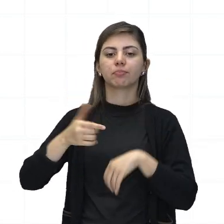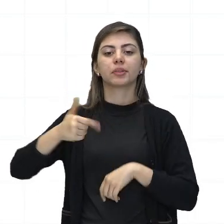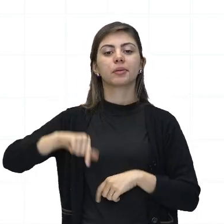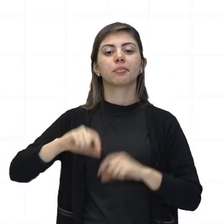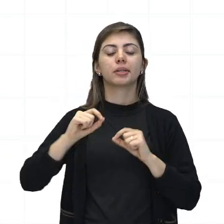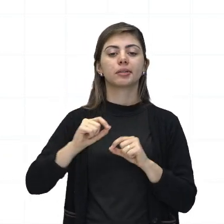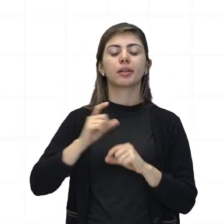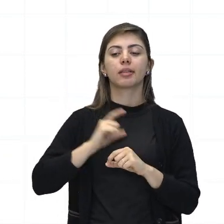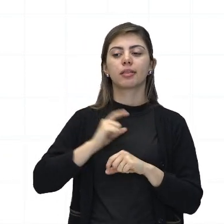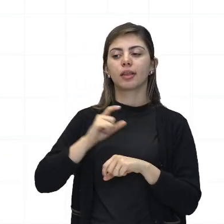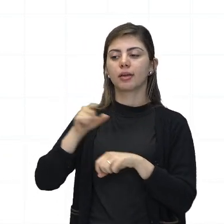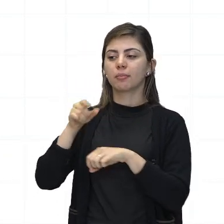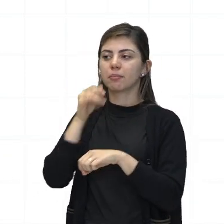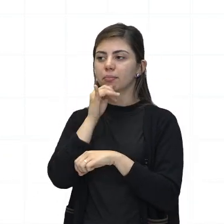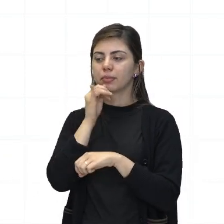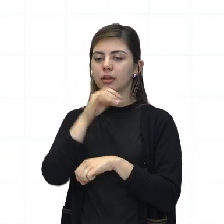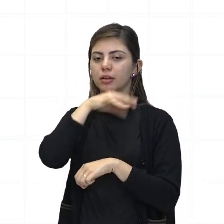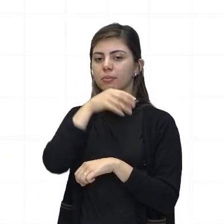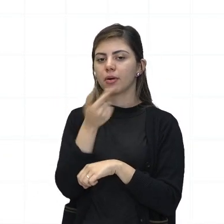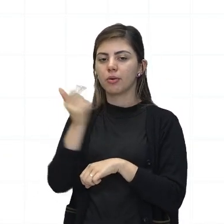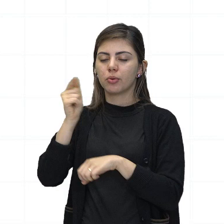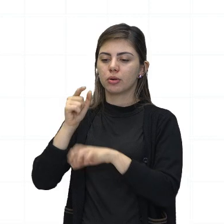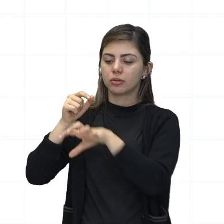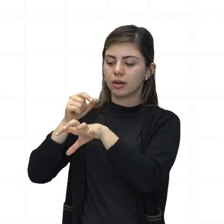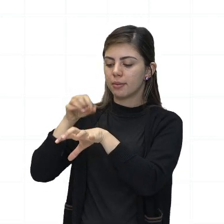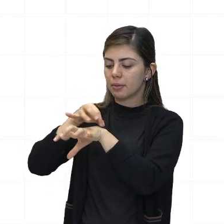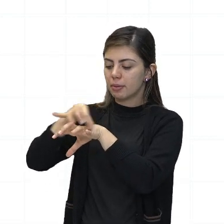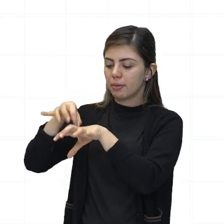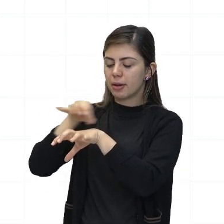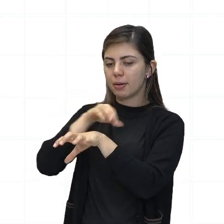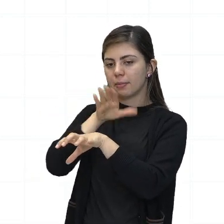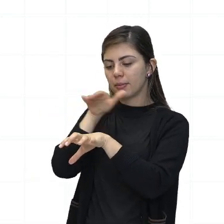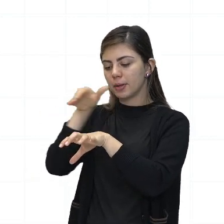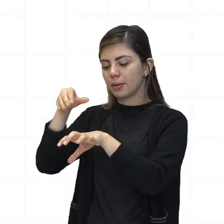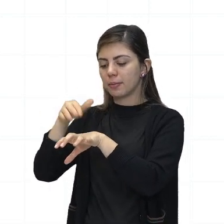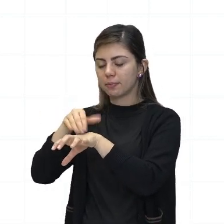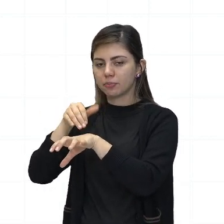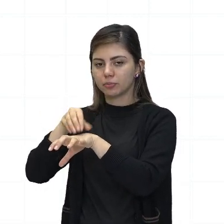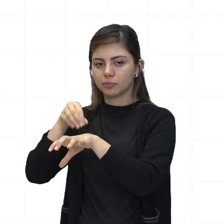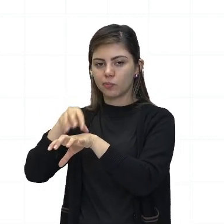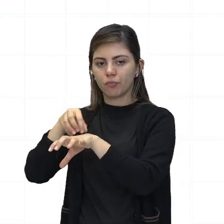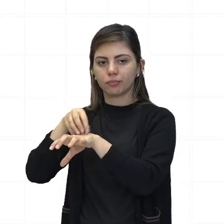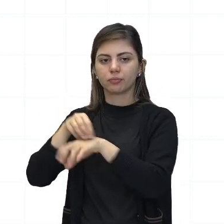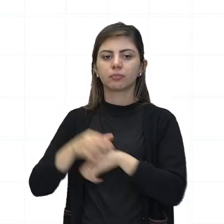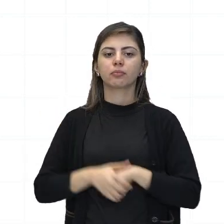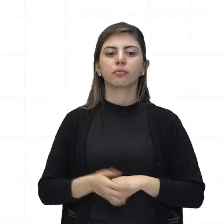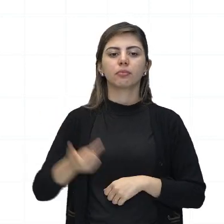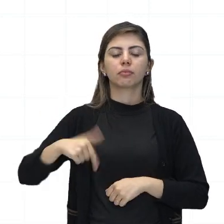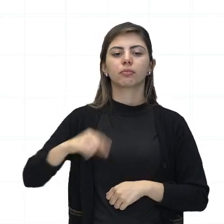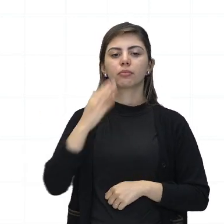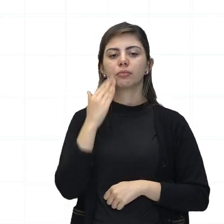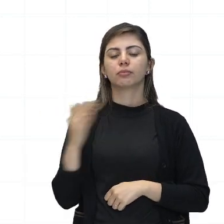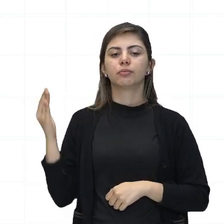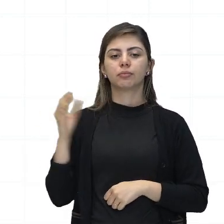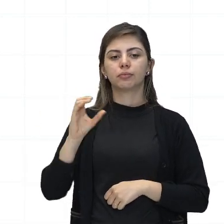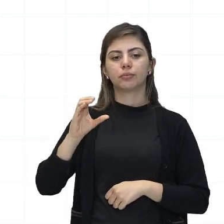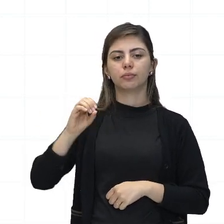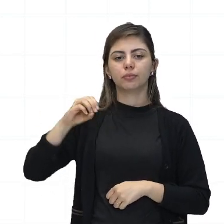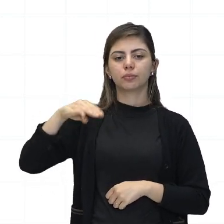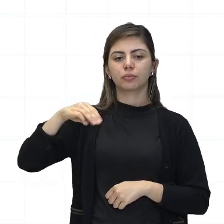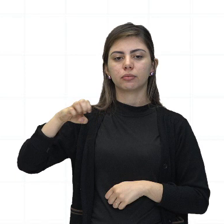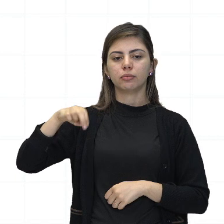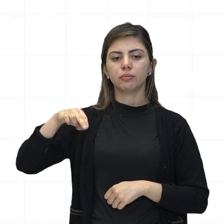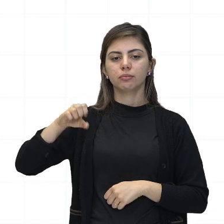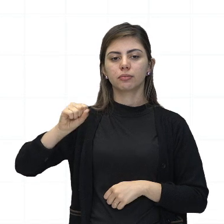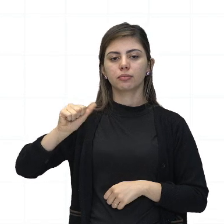de carrapatos dos rinocerontes. E além da protocooperação, que é o tipo de mutualismo, né? Sendo